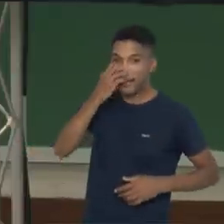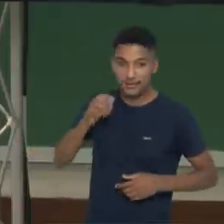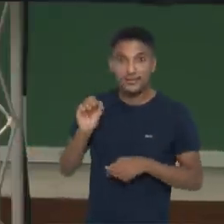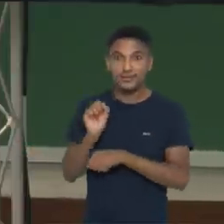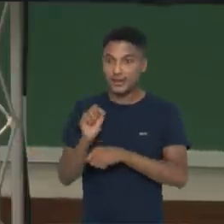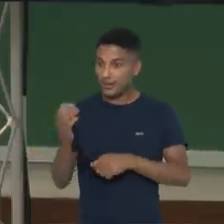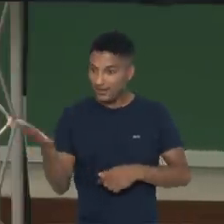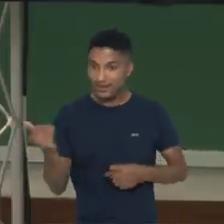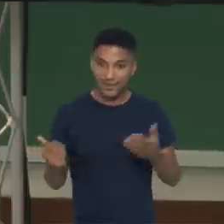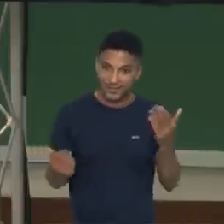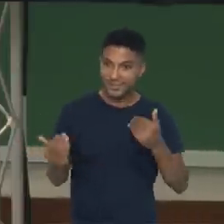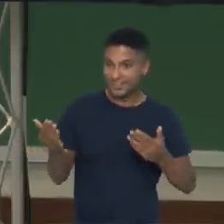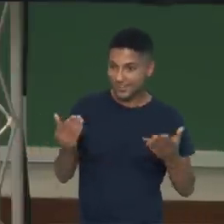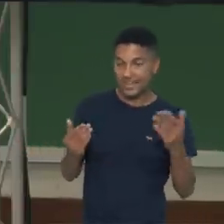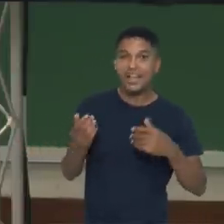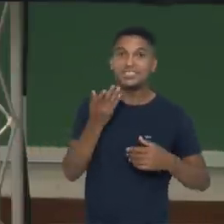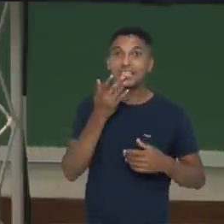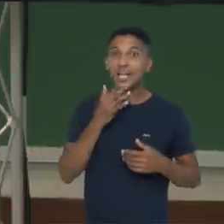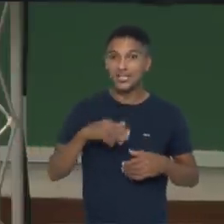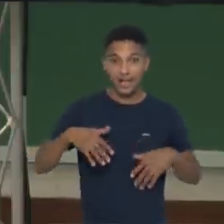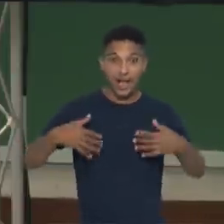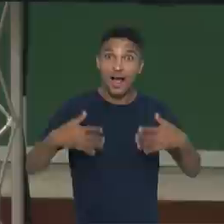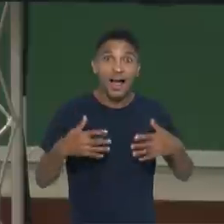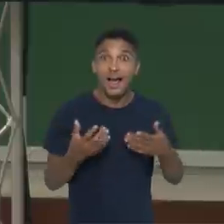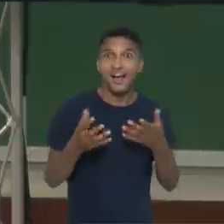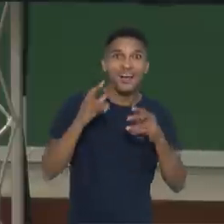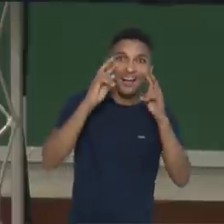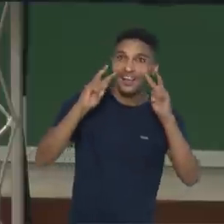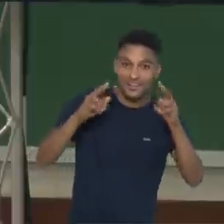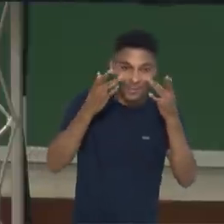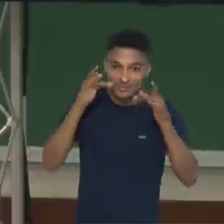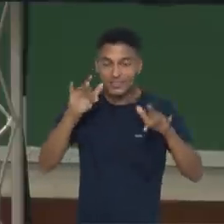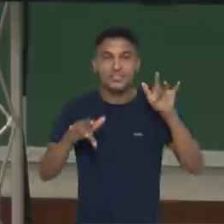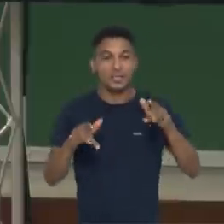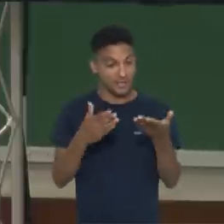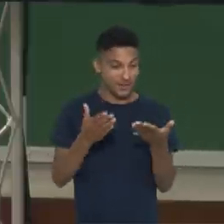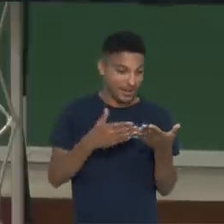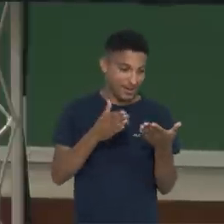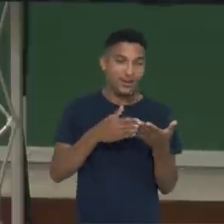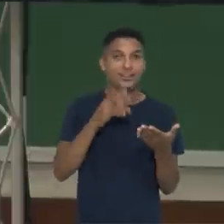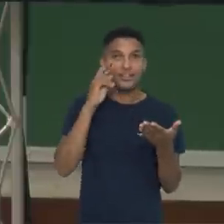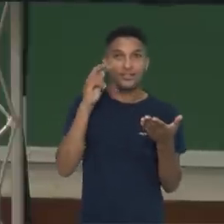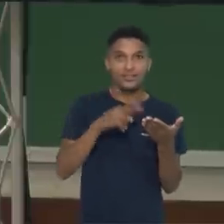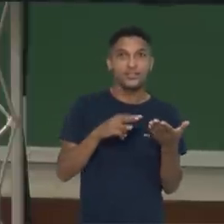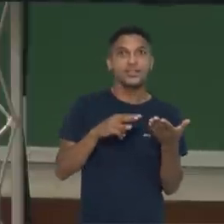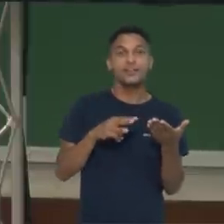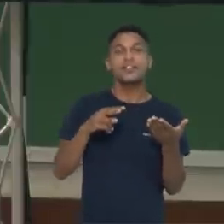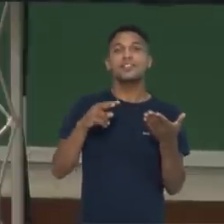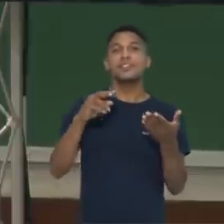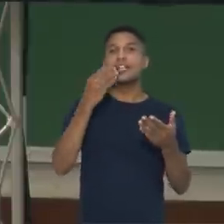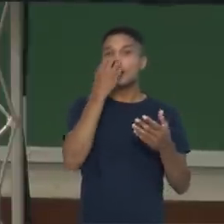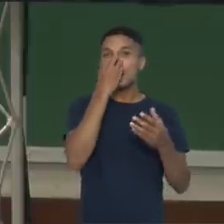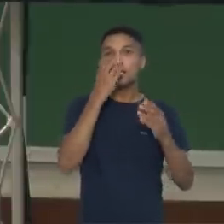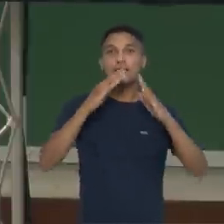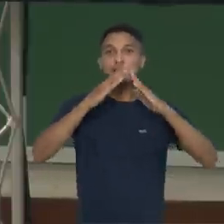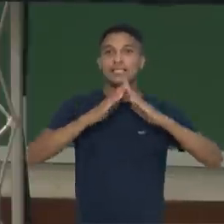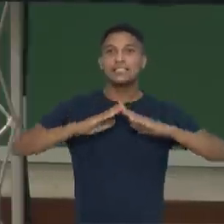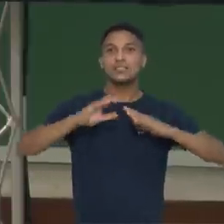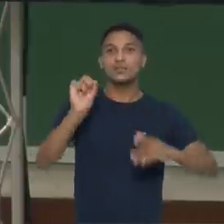crianças loucas para assistir à apresentação, né? Então deu para ver bem claro o circo itinerante na obra O